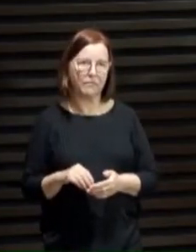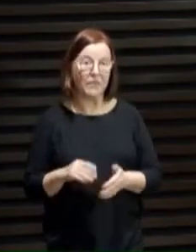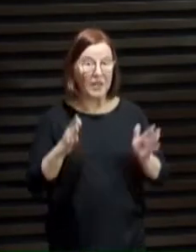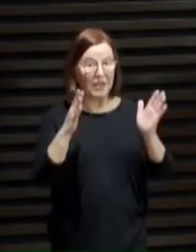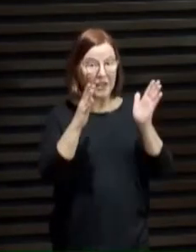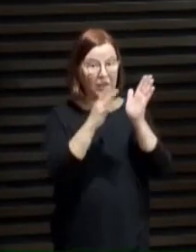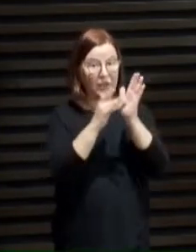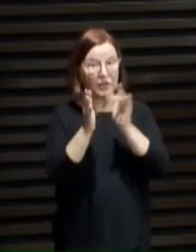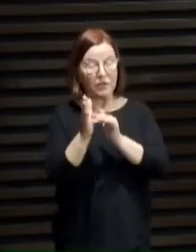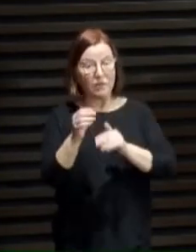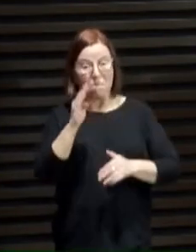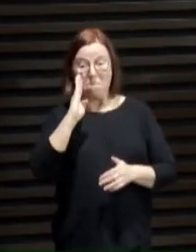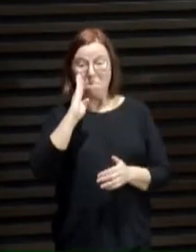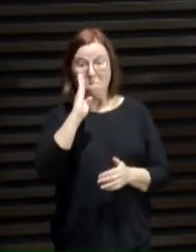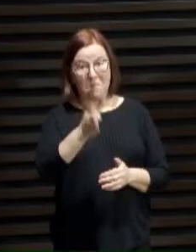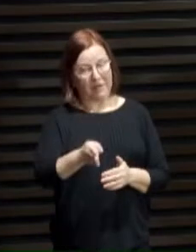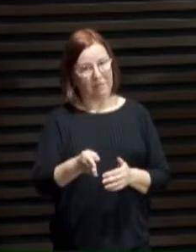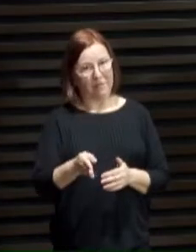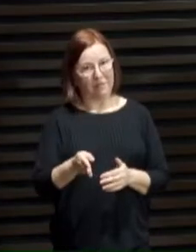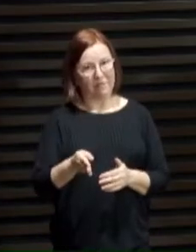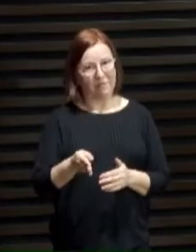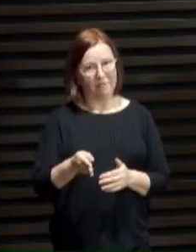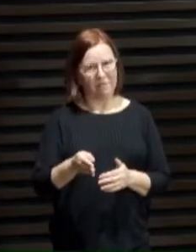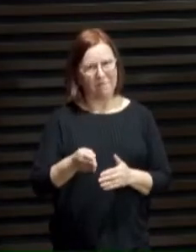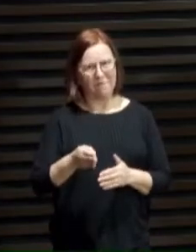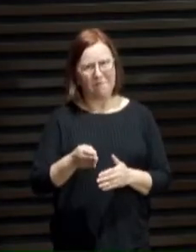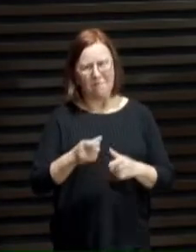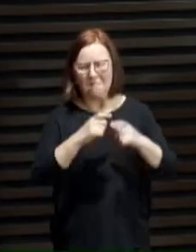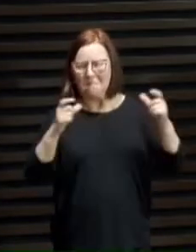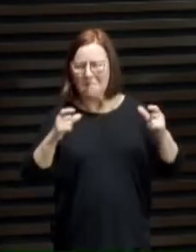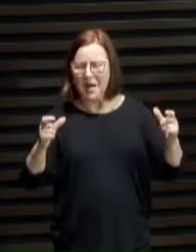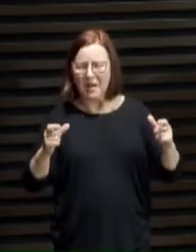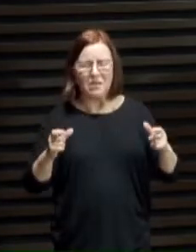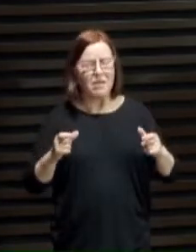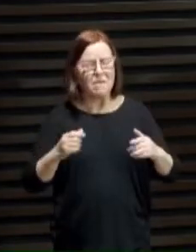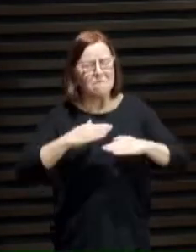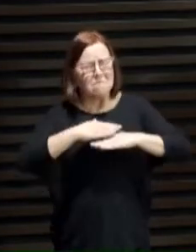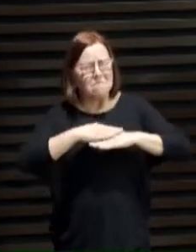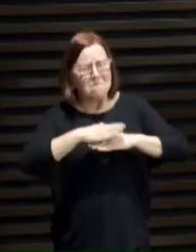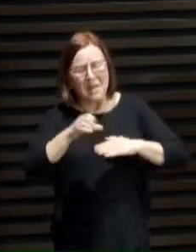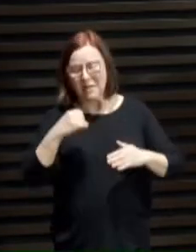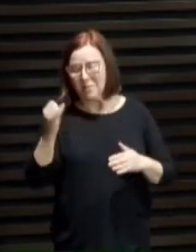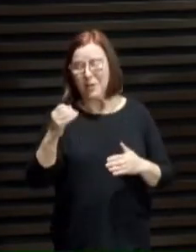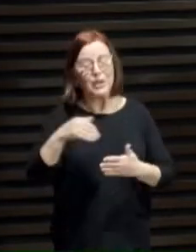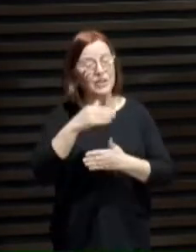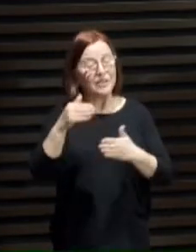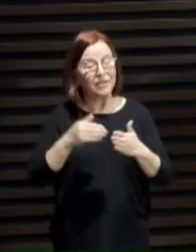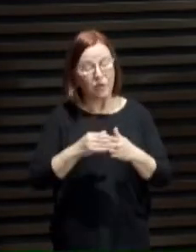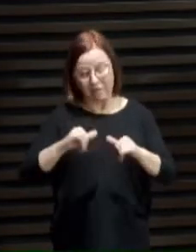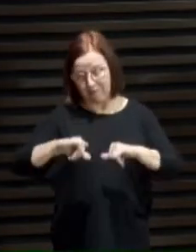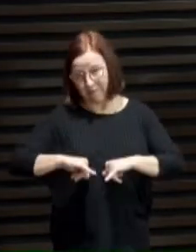protagonizaria o maior e mais importante de todos os sofrimentos.